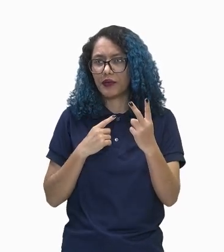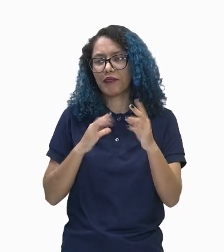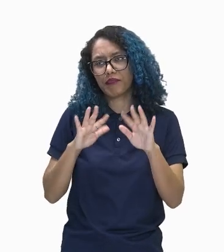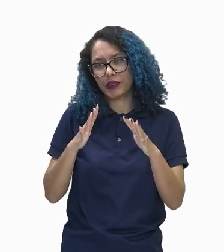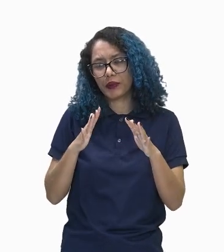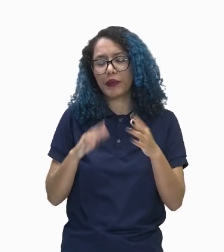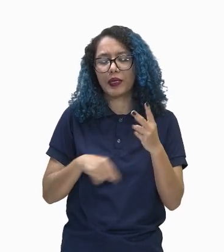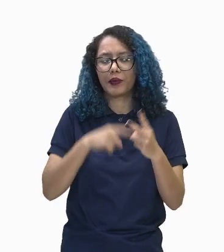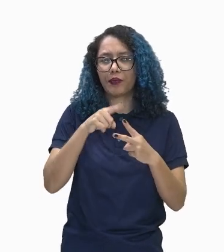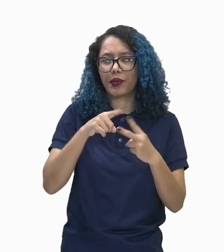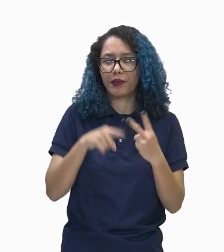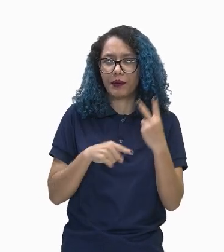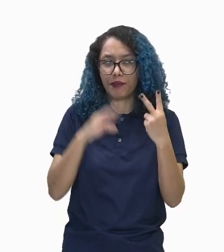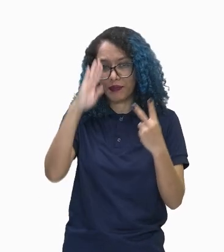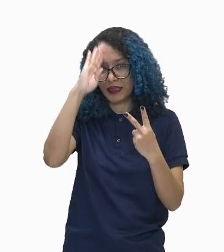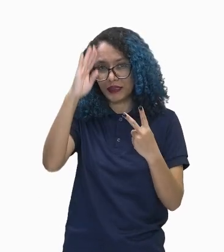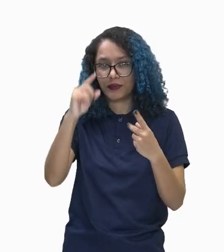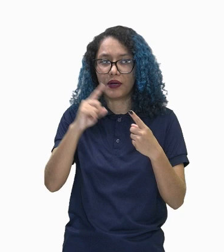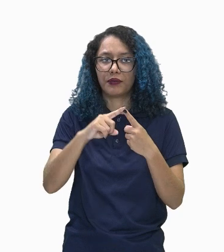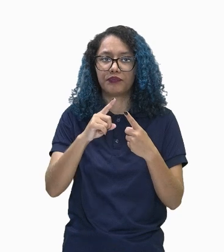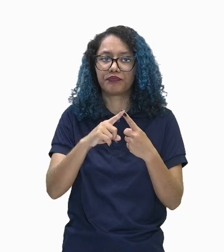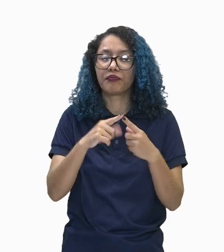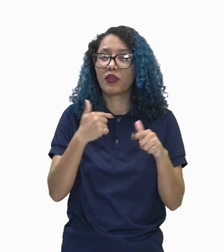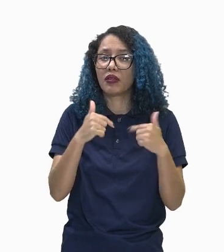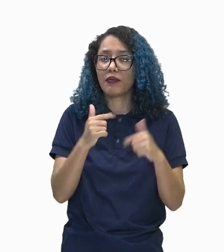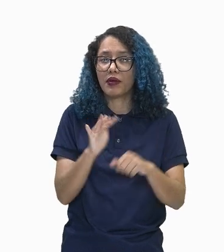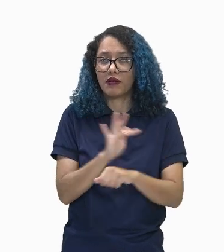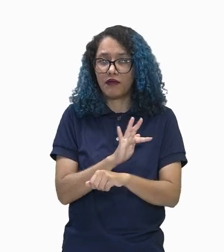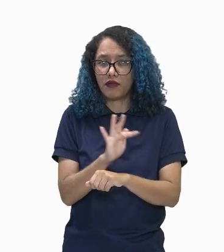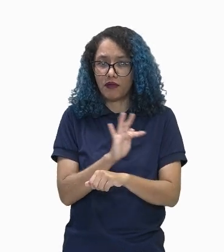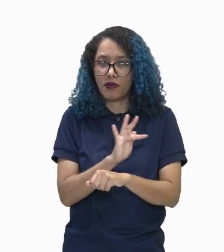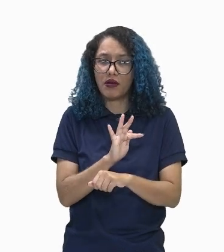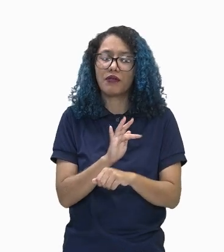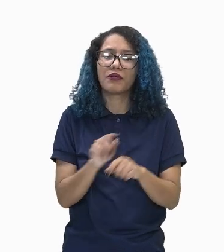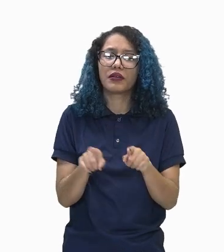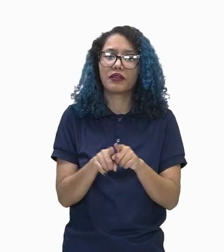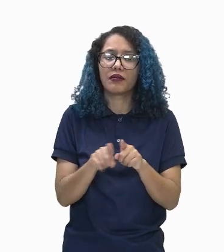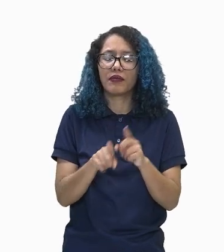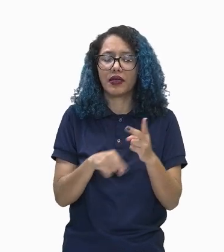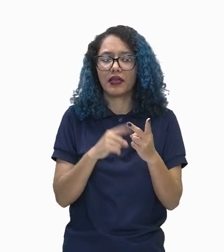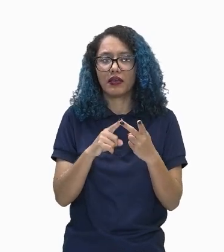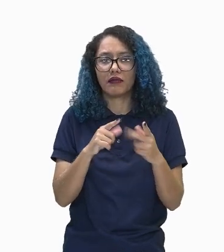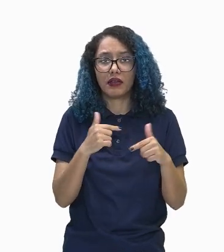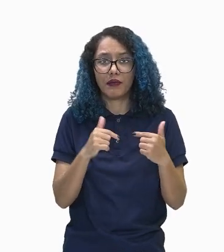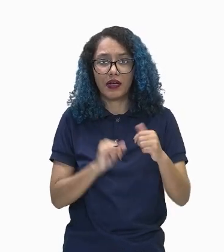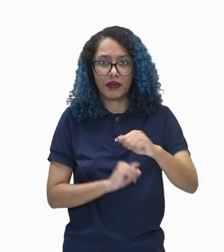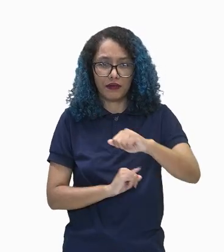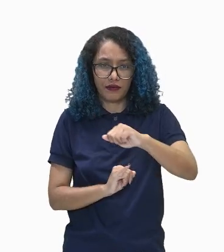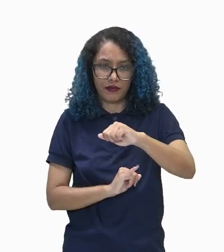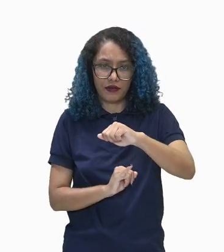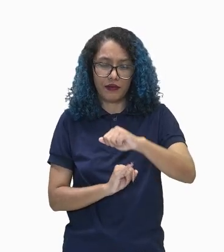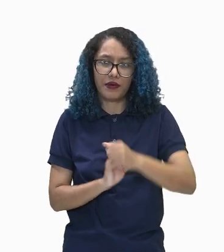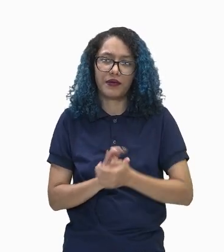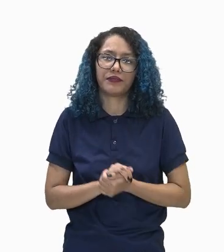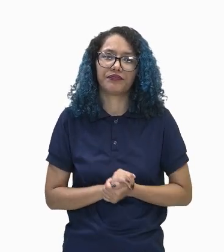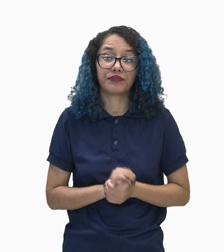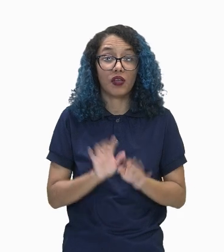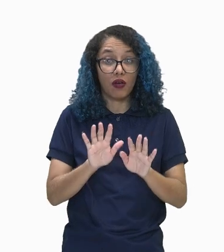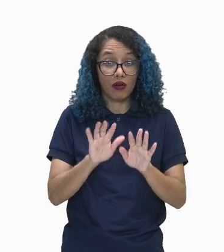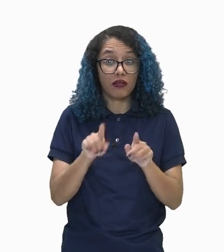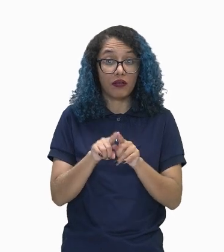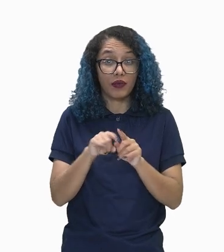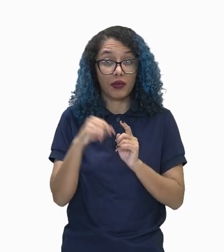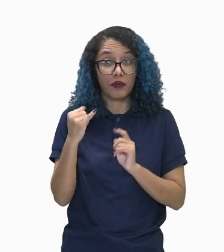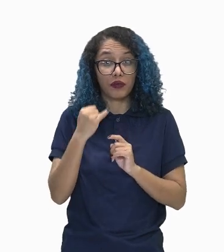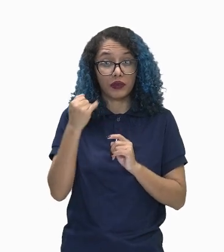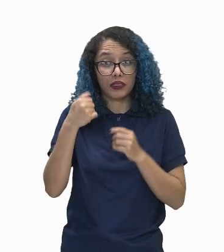tipos de trabalhos, que são eles ditos sendo trabalho formal e trabalho informal. Ah, vale ressaltar aqui ó, que